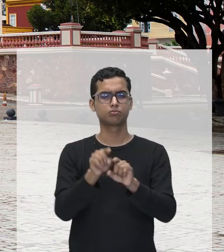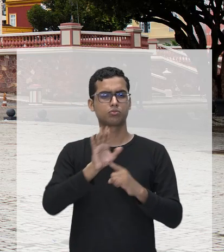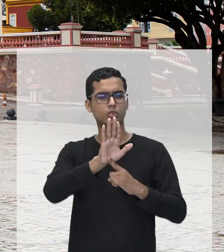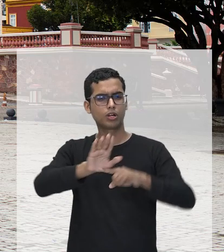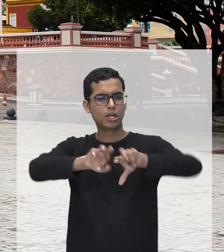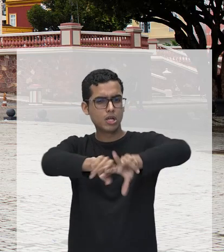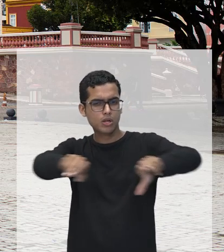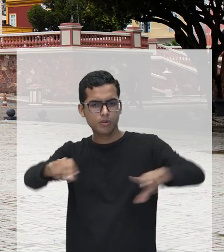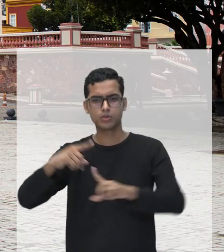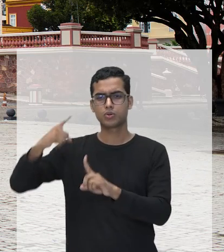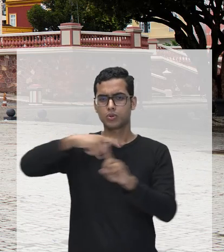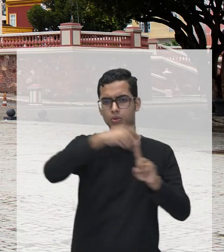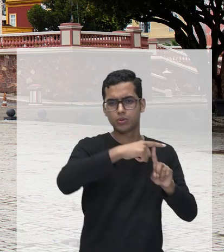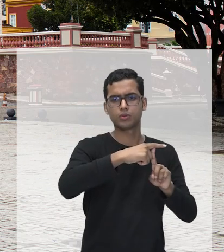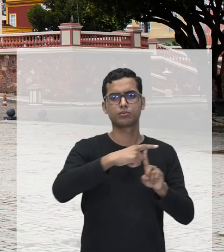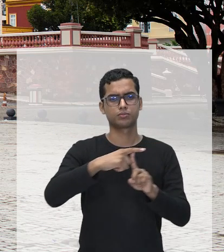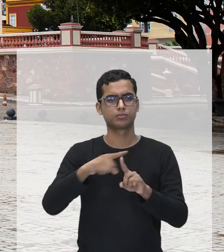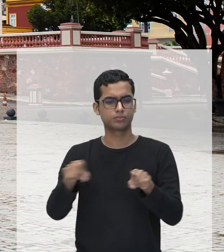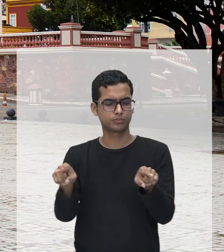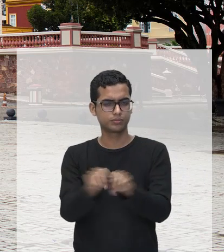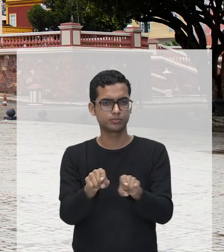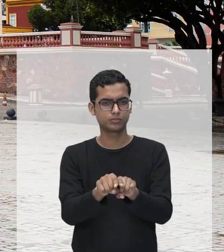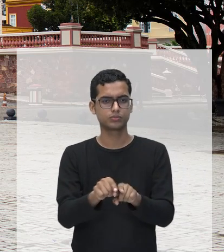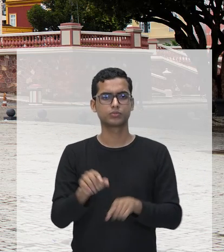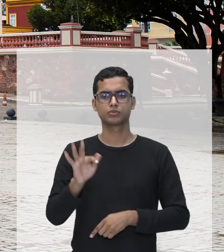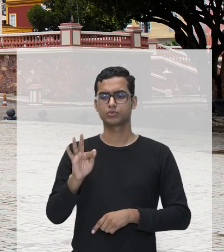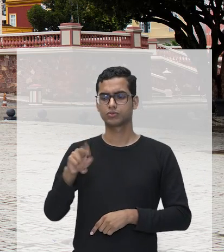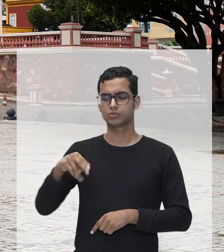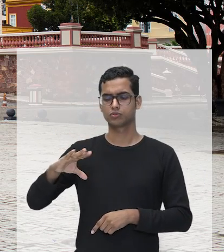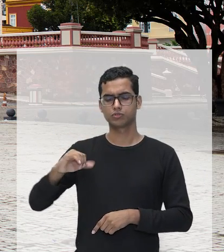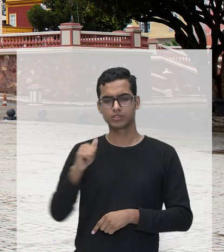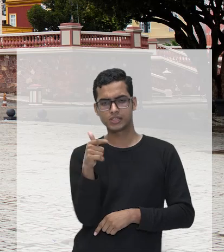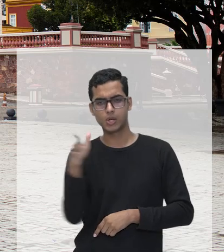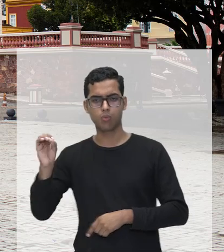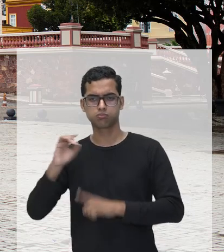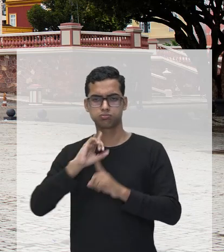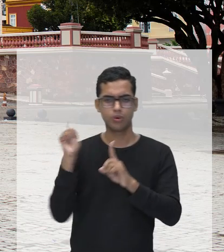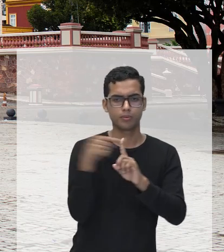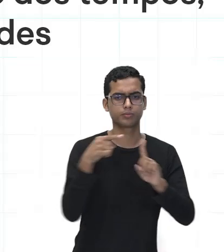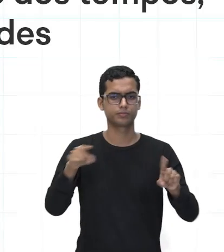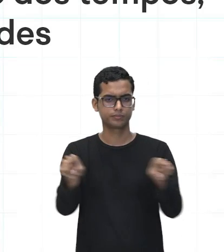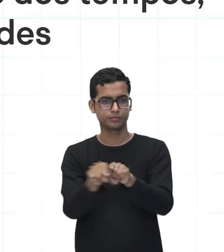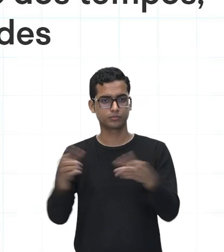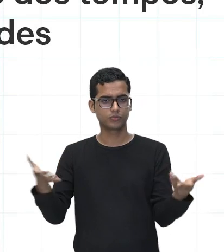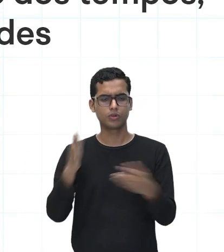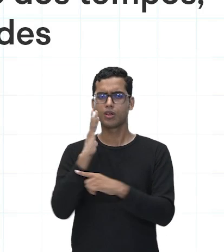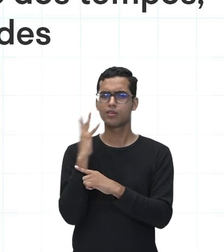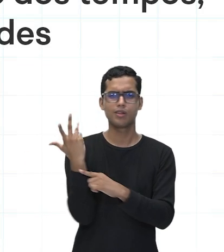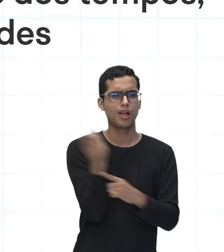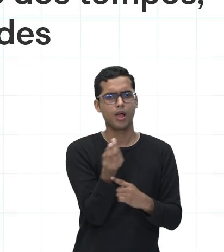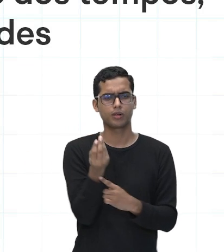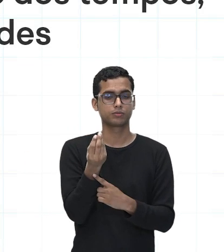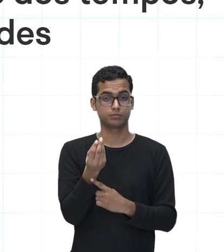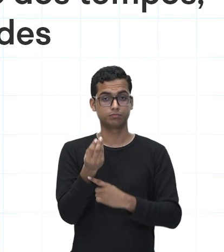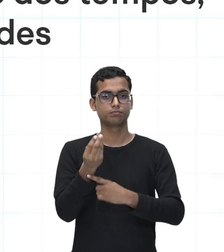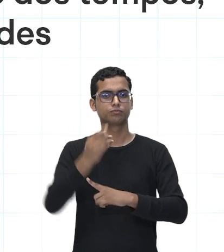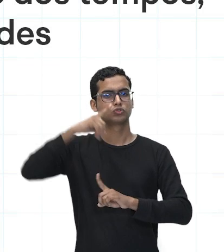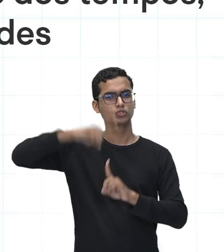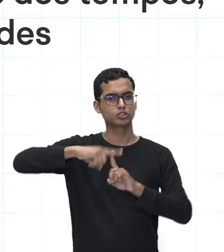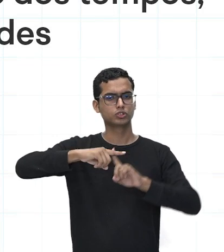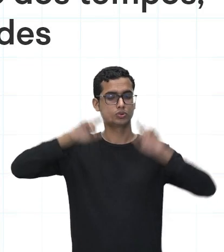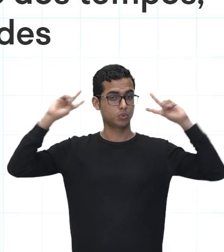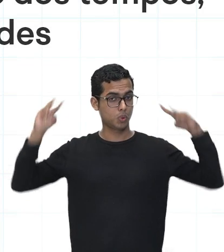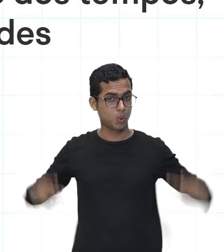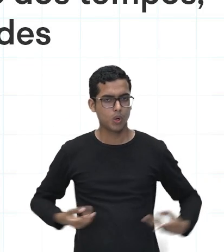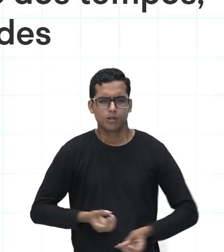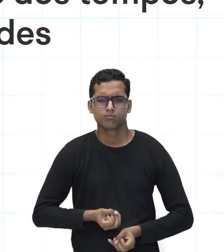diferentes funções. E a gente vai agora conceituar o que vem ser a arte. Bem, a arte é uma forma